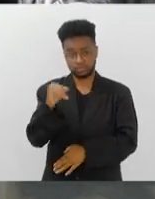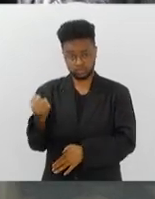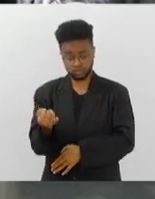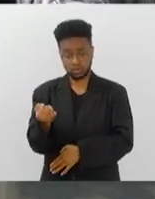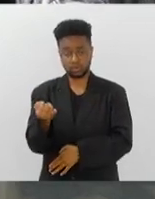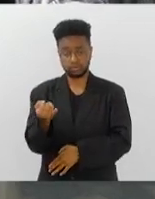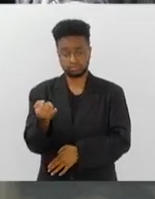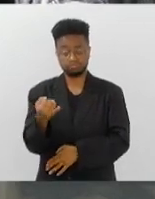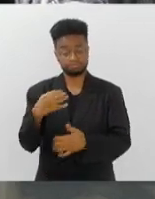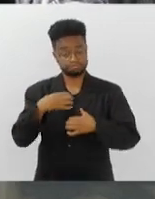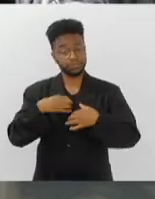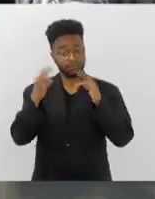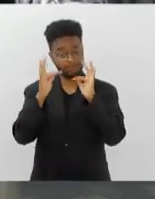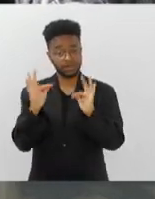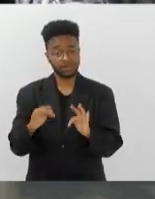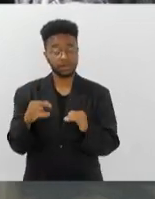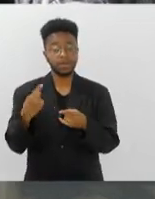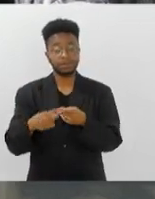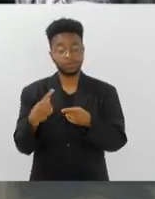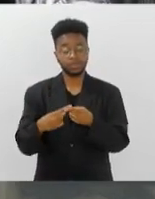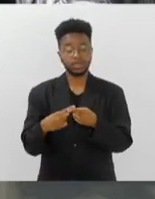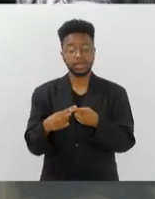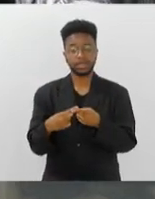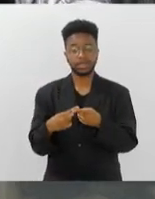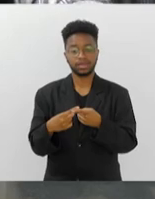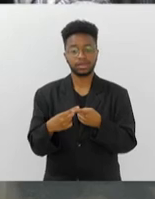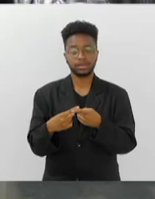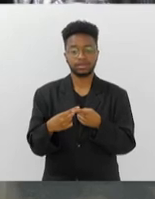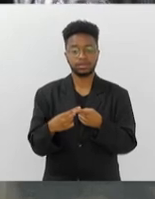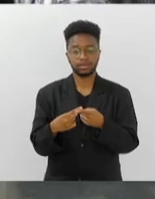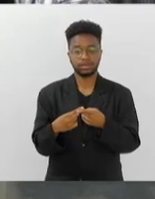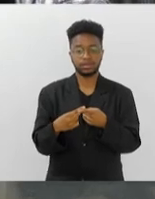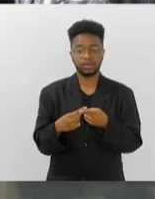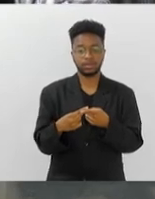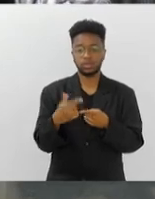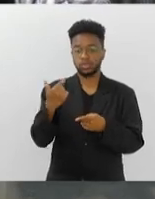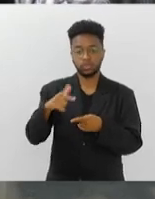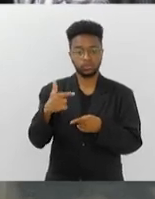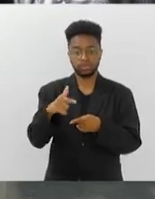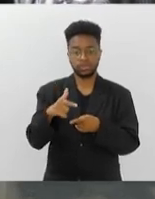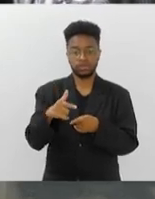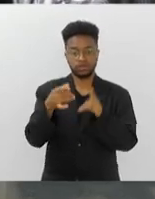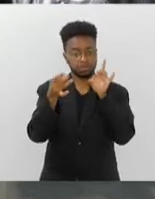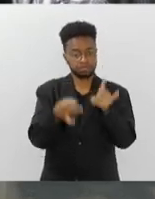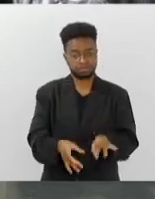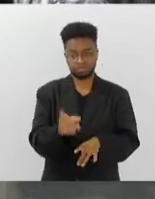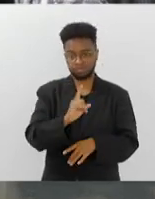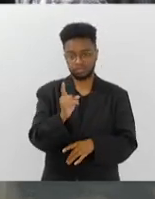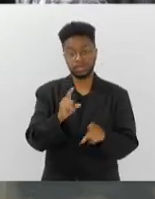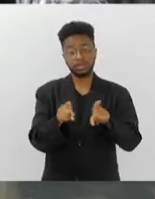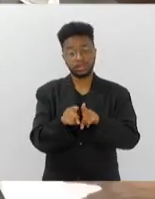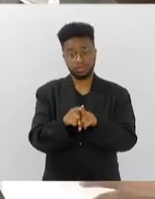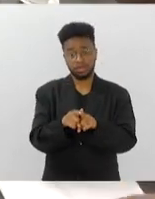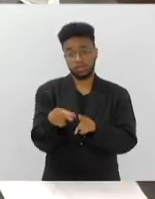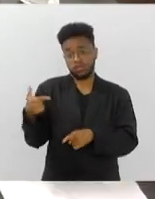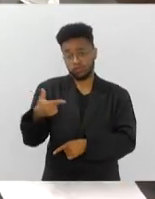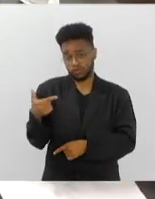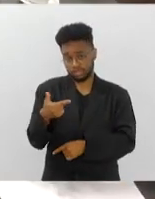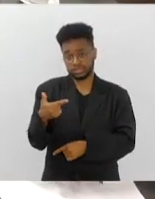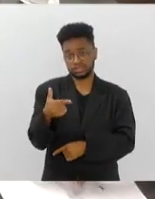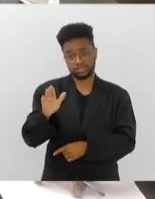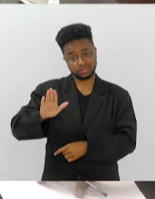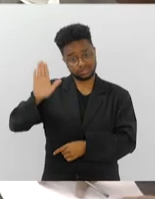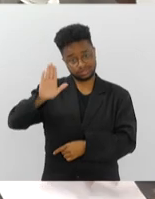aqui, felizmente não houve esse lapso. Mas nem então, do vice, hein? Nem do candidato a